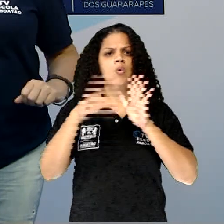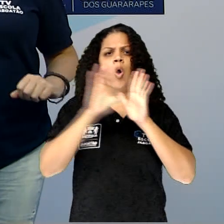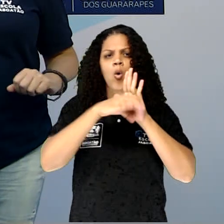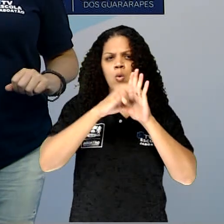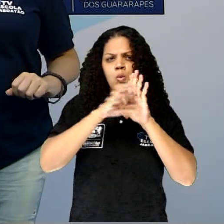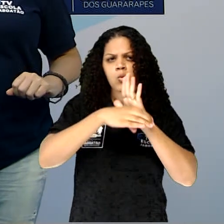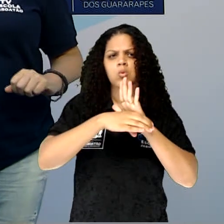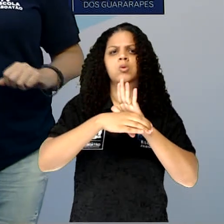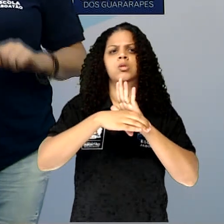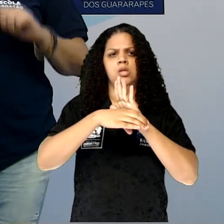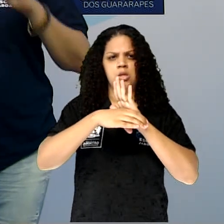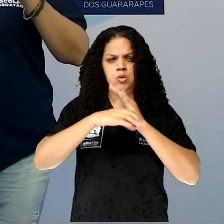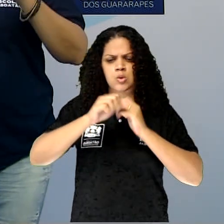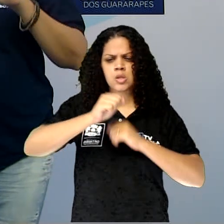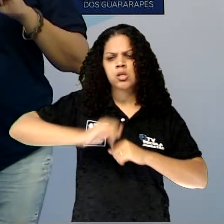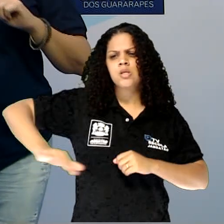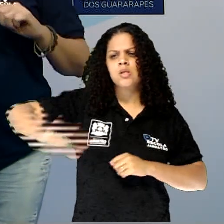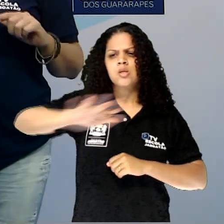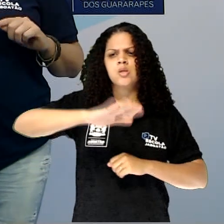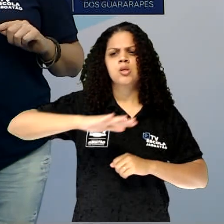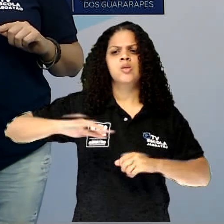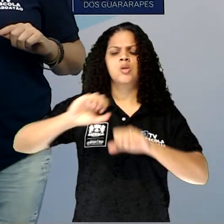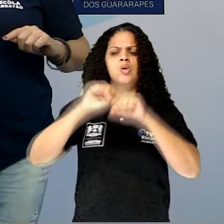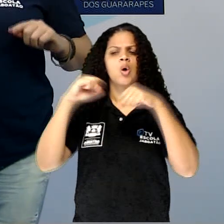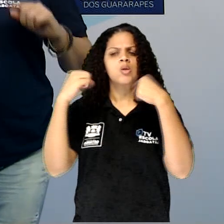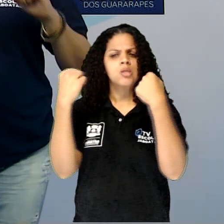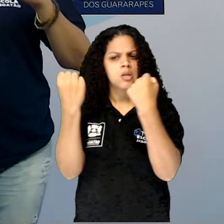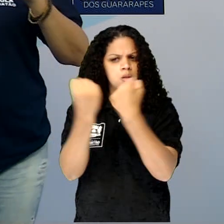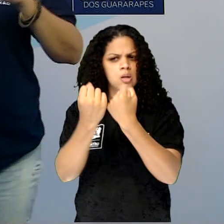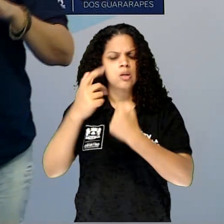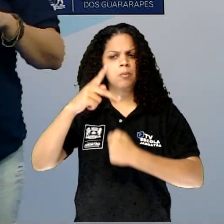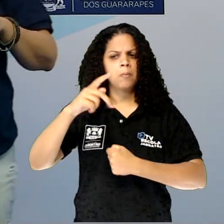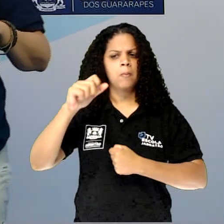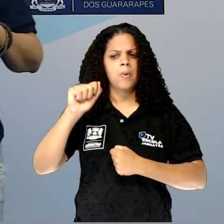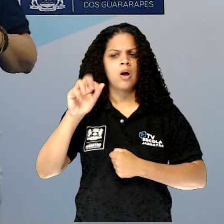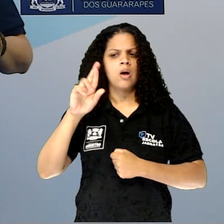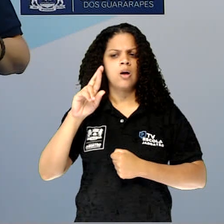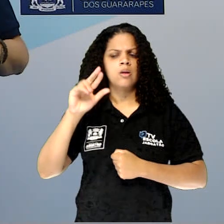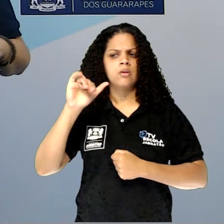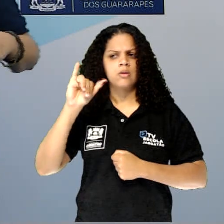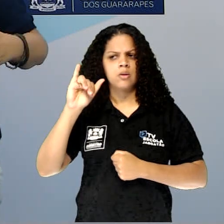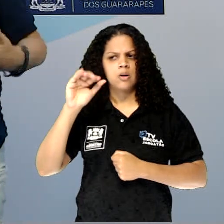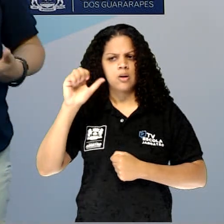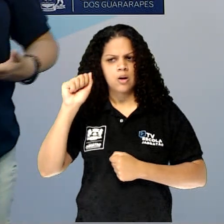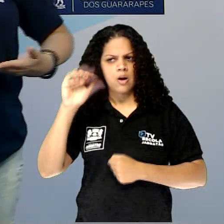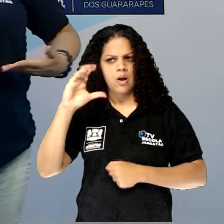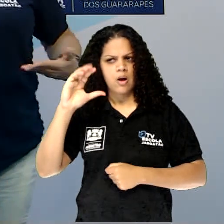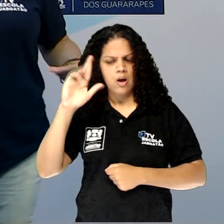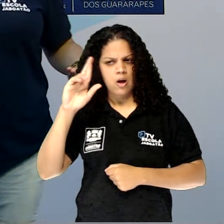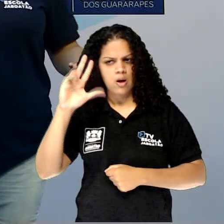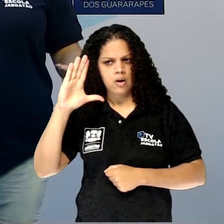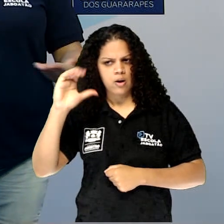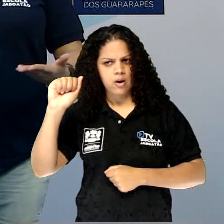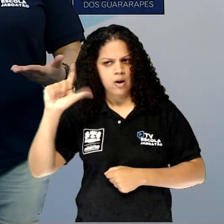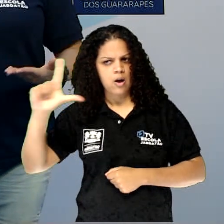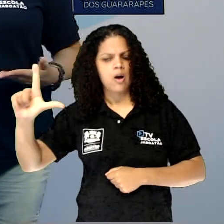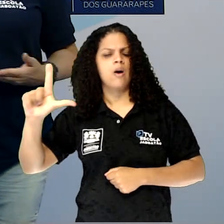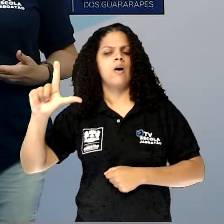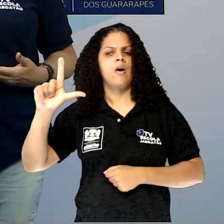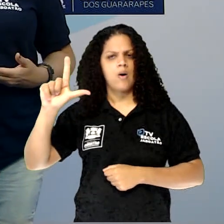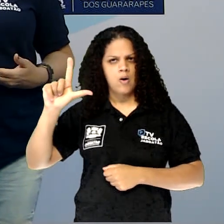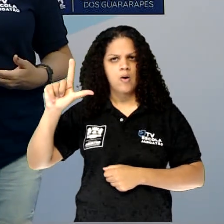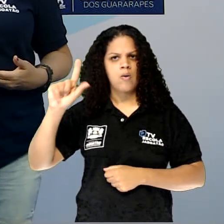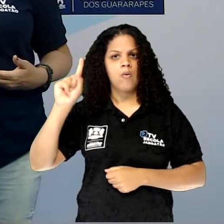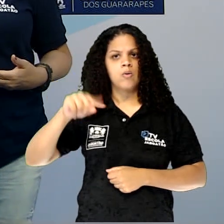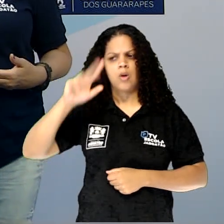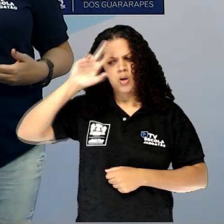sociedade patriarcal. Ele ainda é usado até hoje, quando a gente fala de uma sociedade onde o que predomina é o